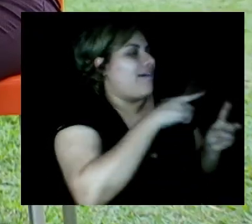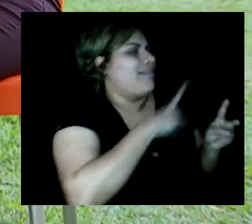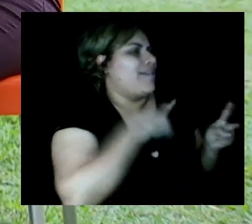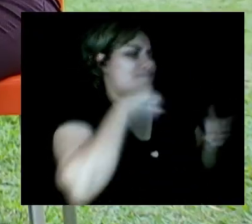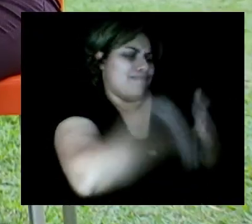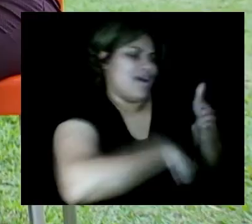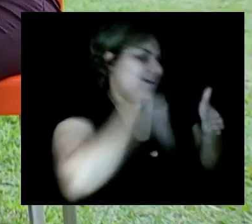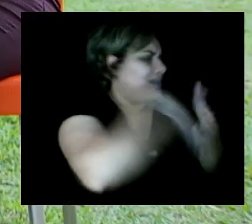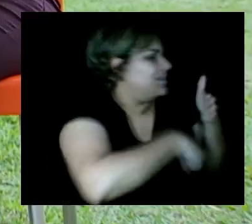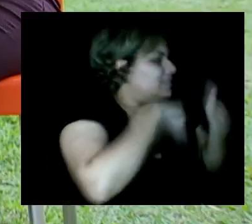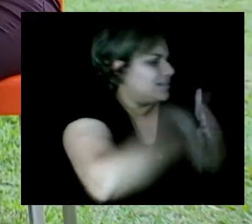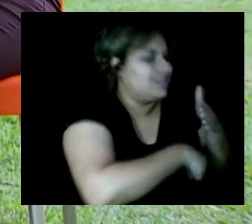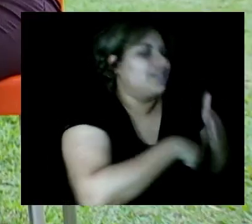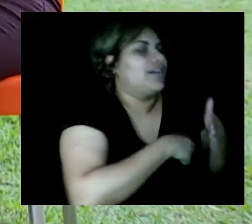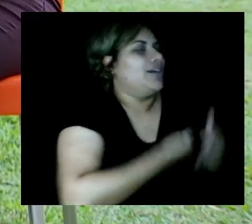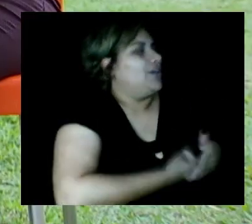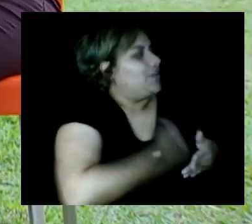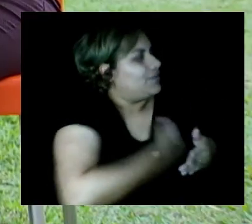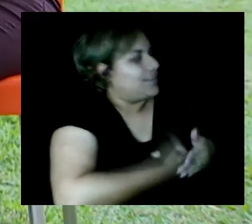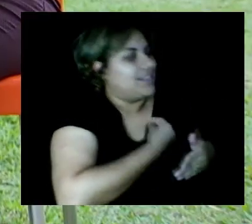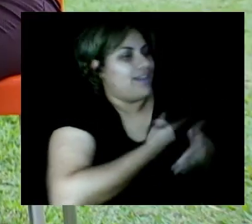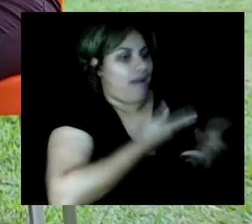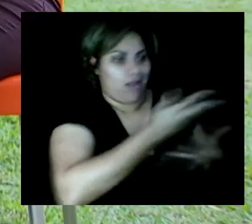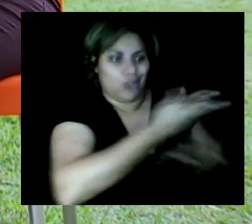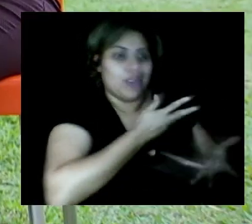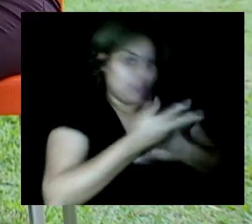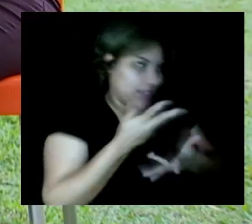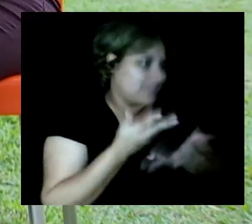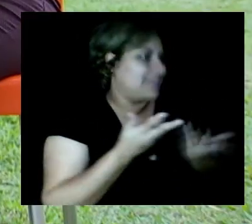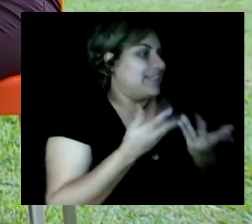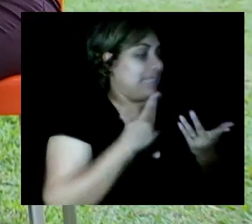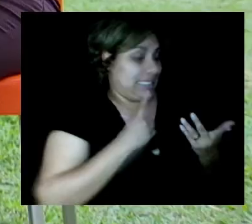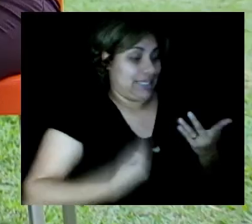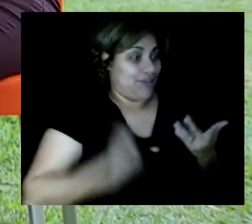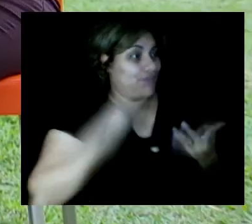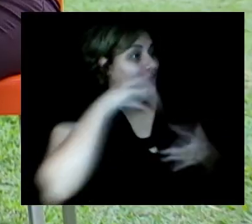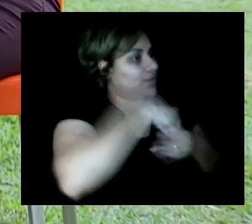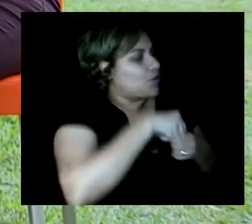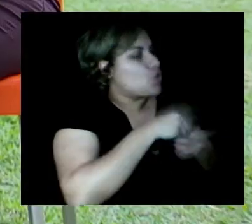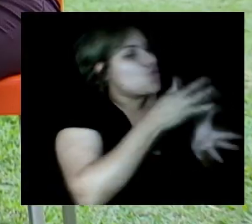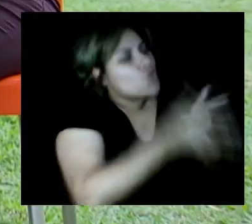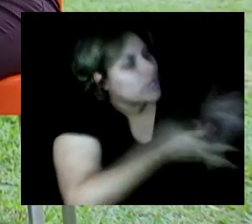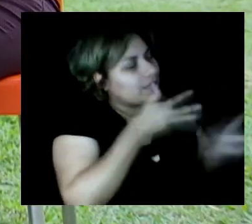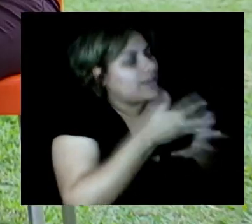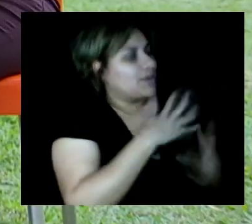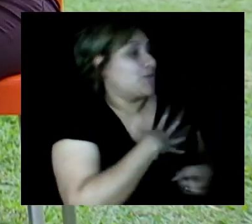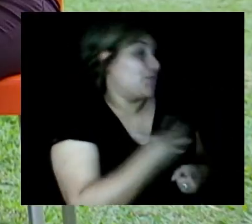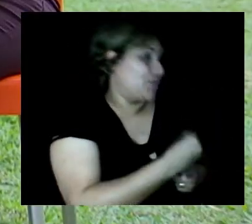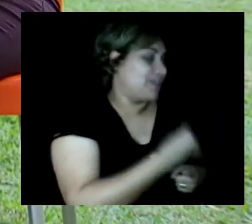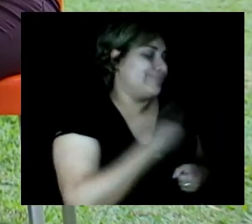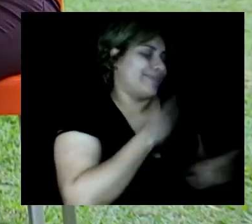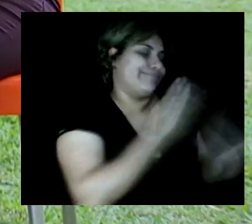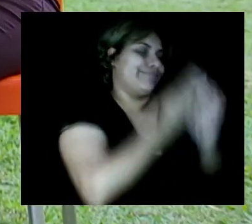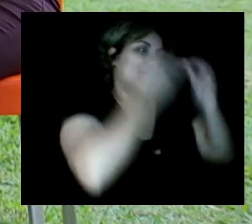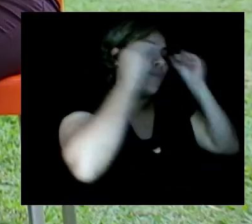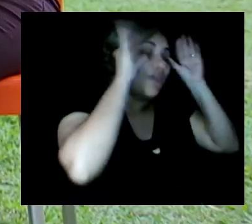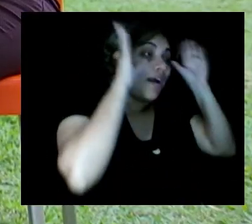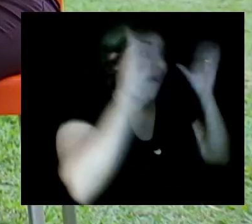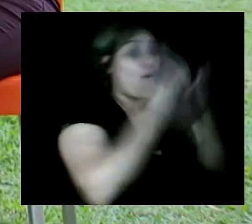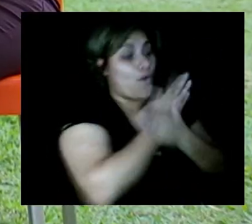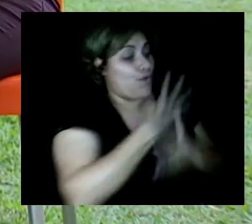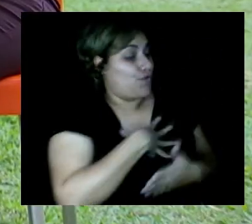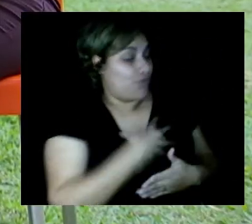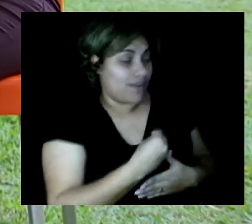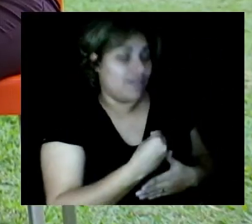nessa rotina dinâmica de estar tendo que cuidar do filho com o espectro. Também tem os filhos, algumas, né, tem outros